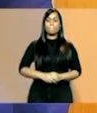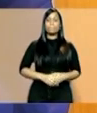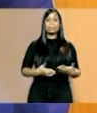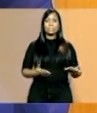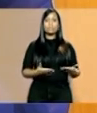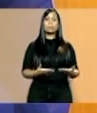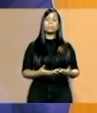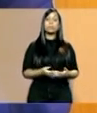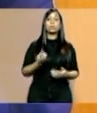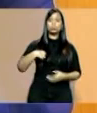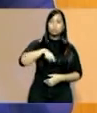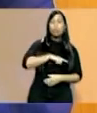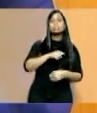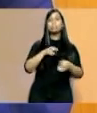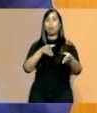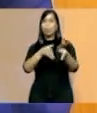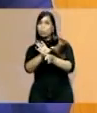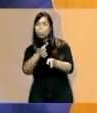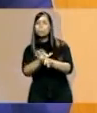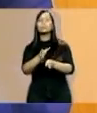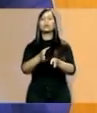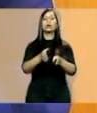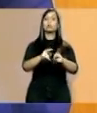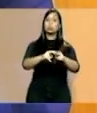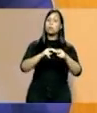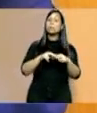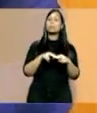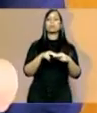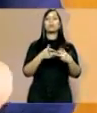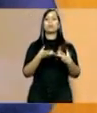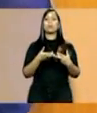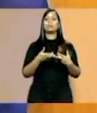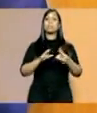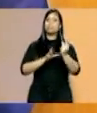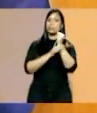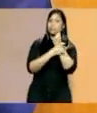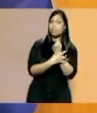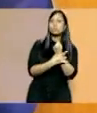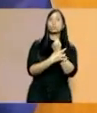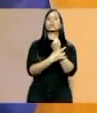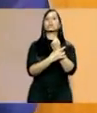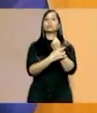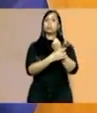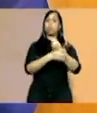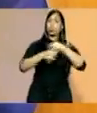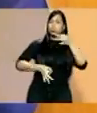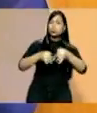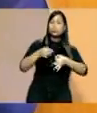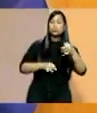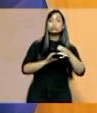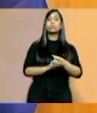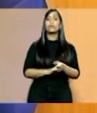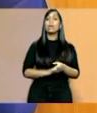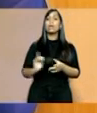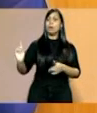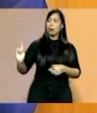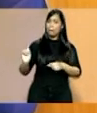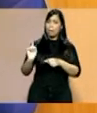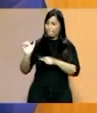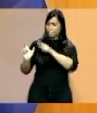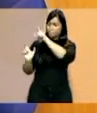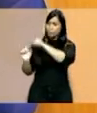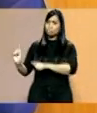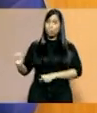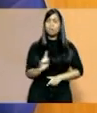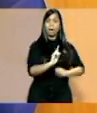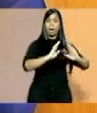Nós recomendamos, né, do ponto de vista da segurança jurídica, é que a pessoa procure um cartório